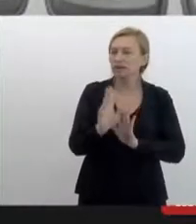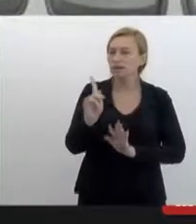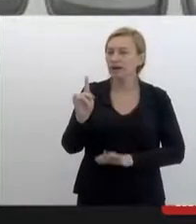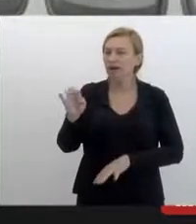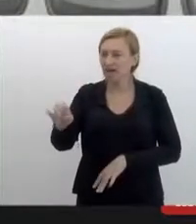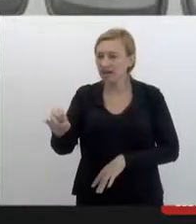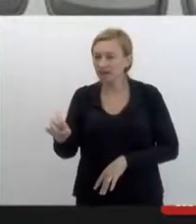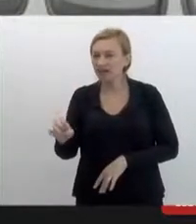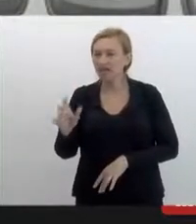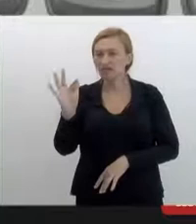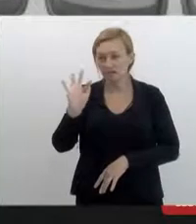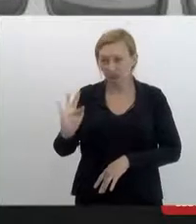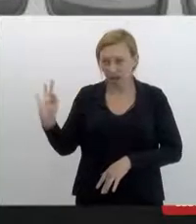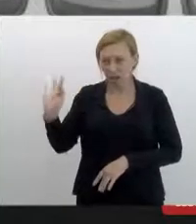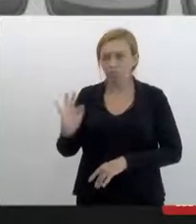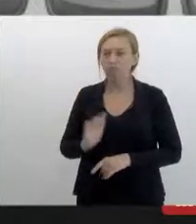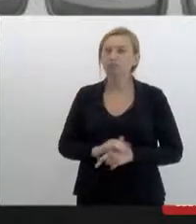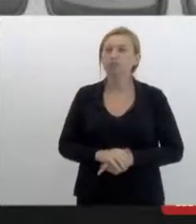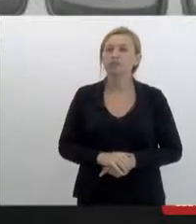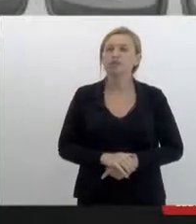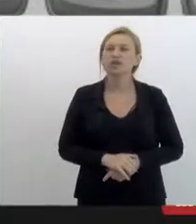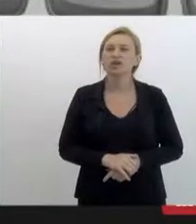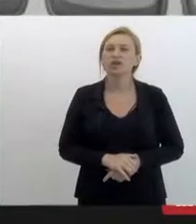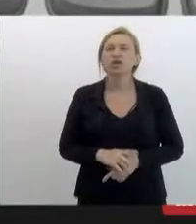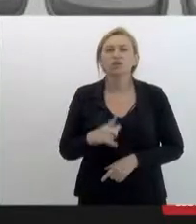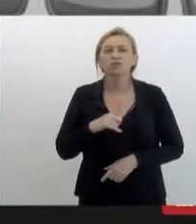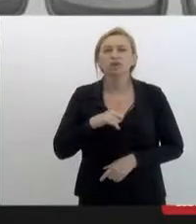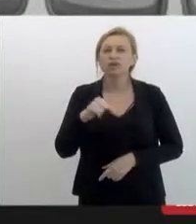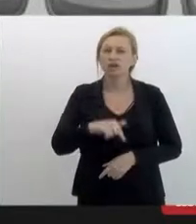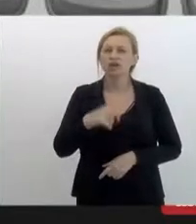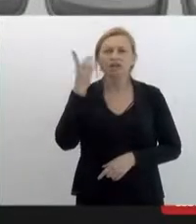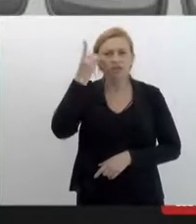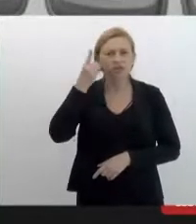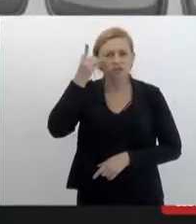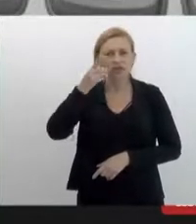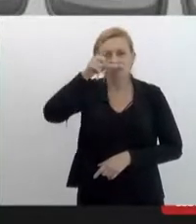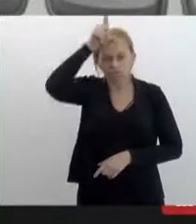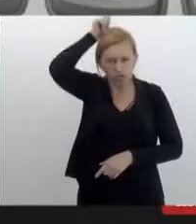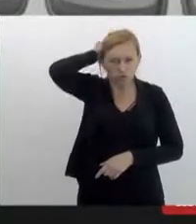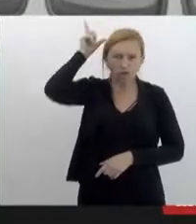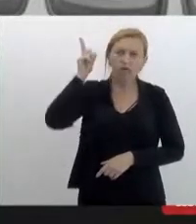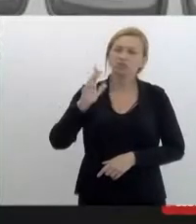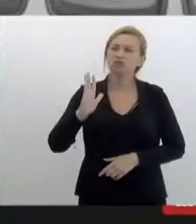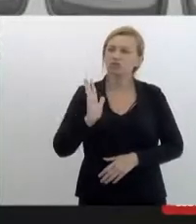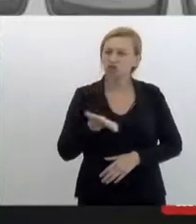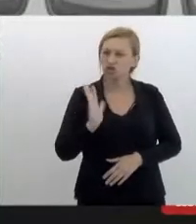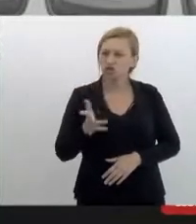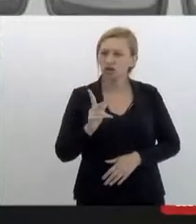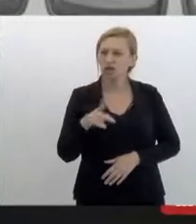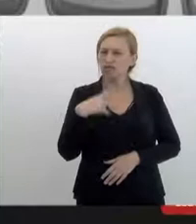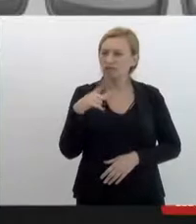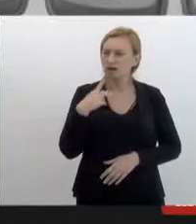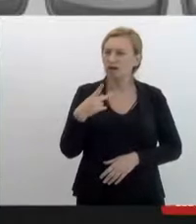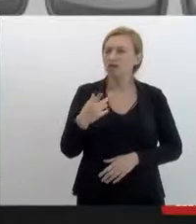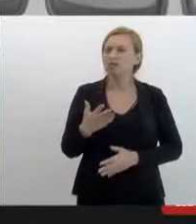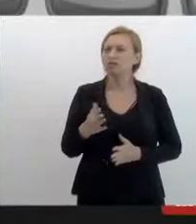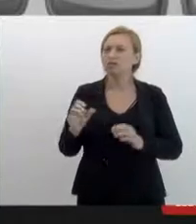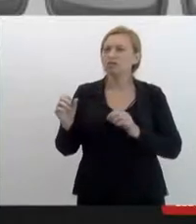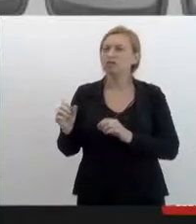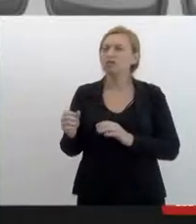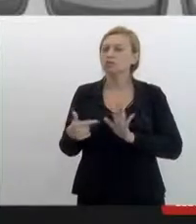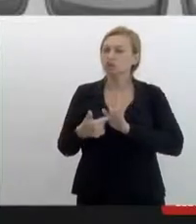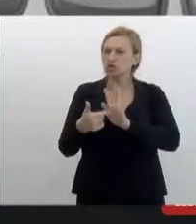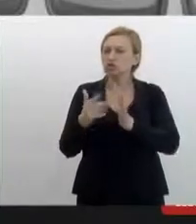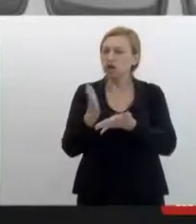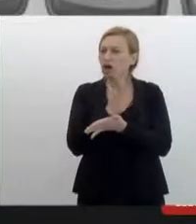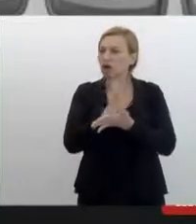Leivas Federal. Eu tenho aqui, deputado Luiz Paulo, e aí já questiono se posso projetar alguns dados de